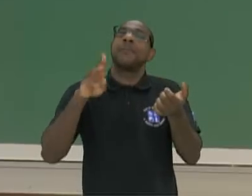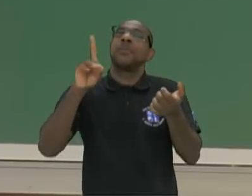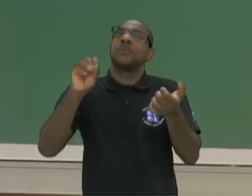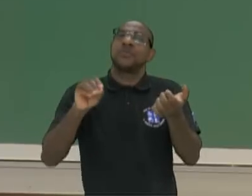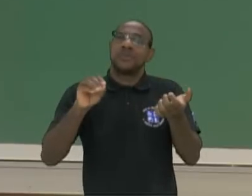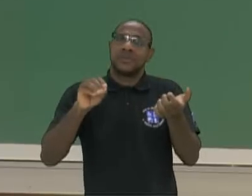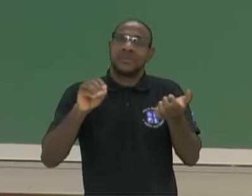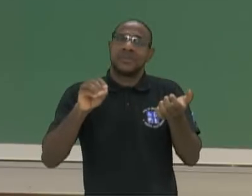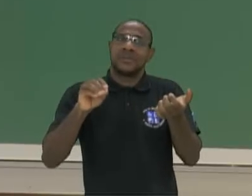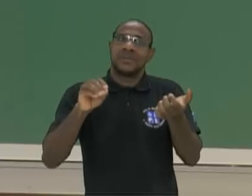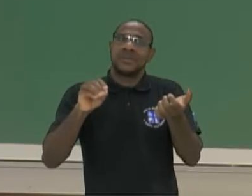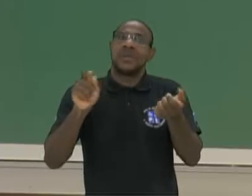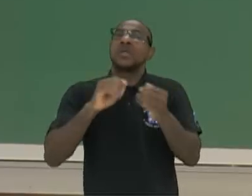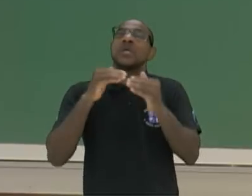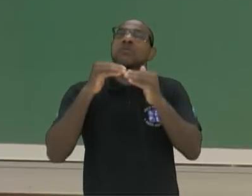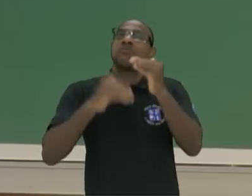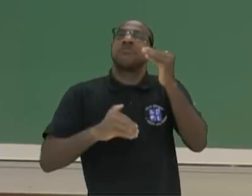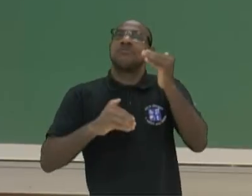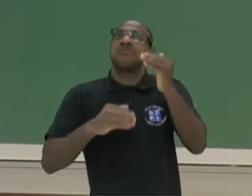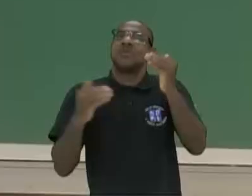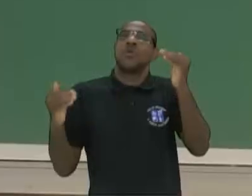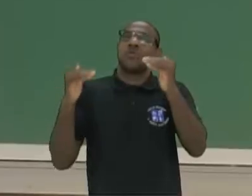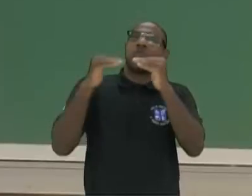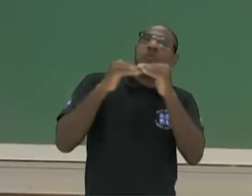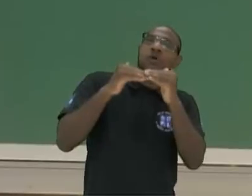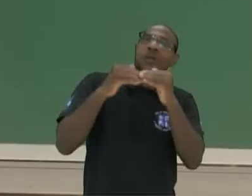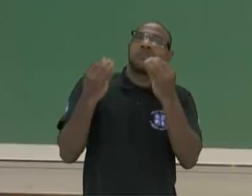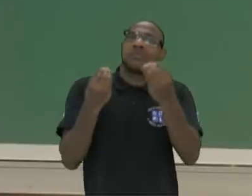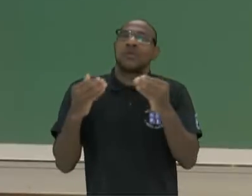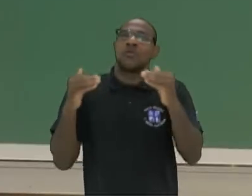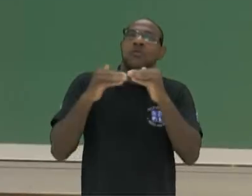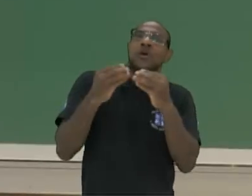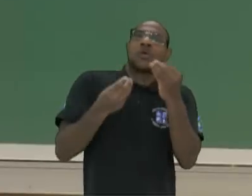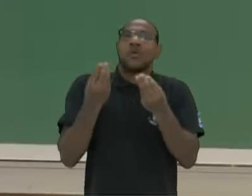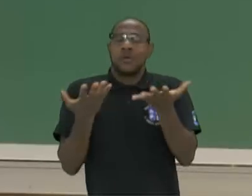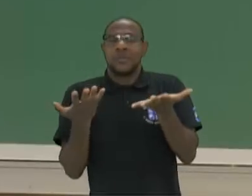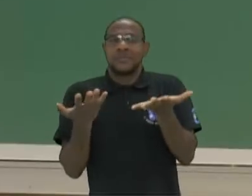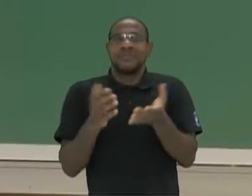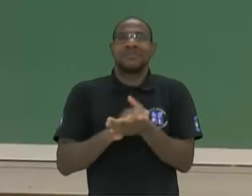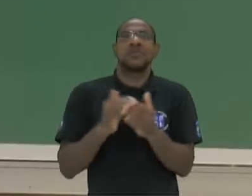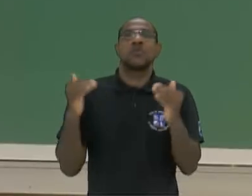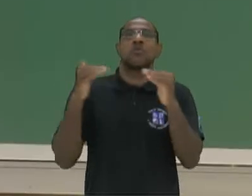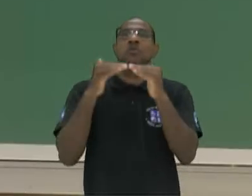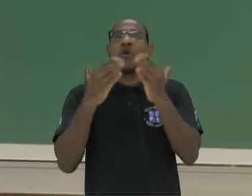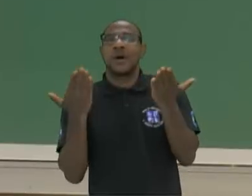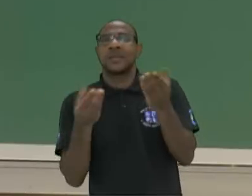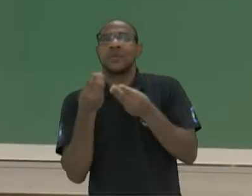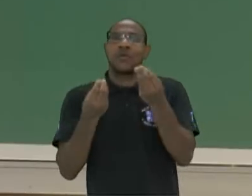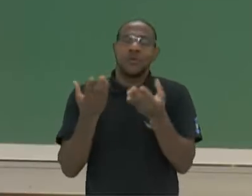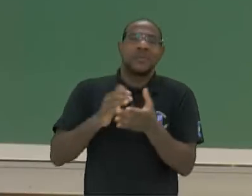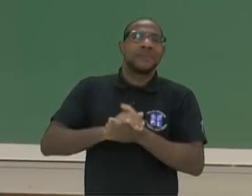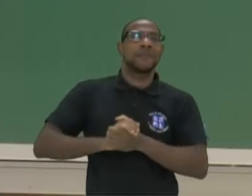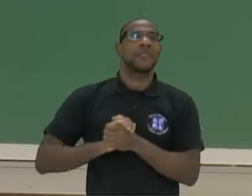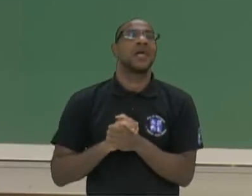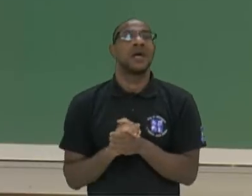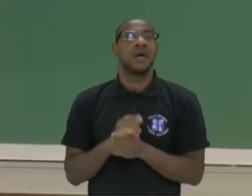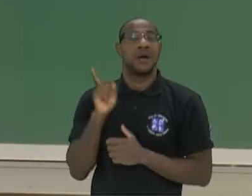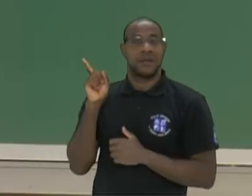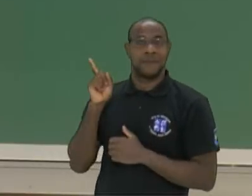tua resposta com as tuas palavras, mas tem que estar dentro desse esqueleto, não esquece disso, tá bom? Vamos